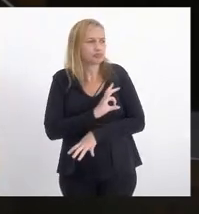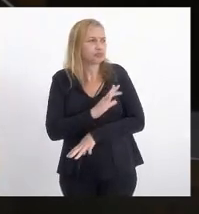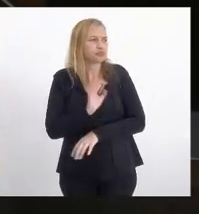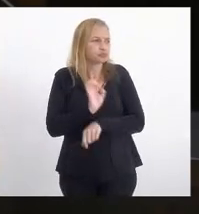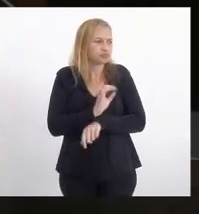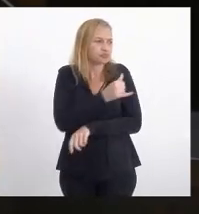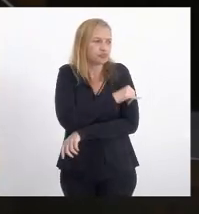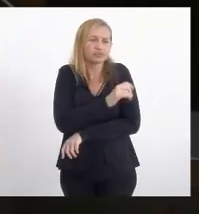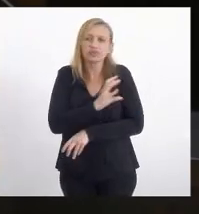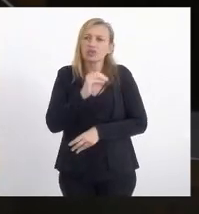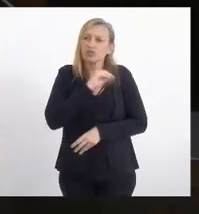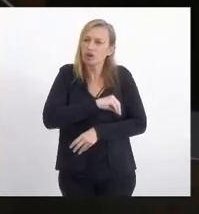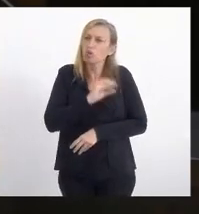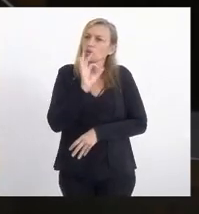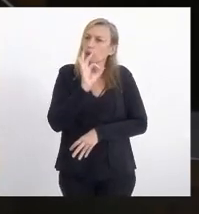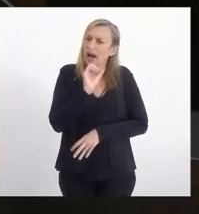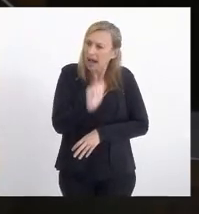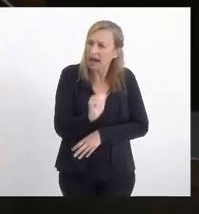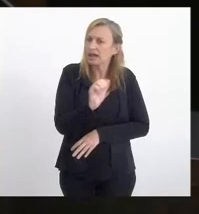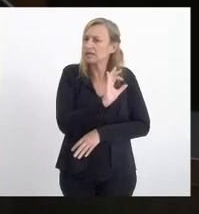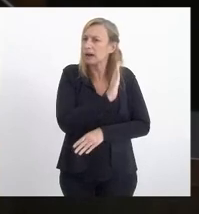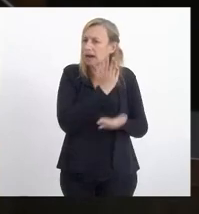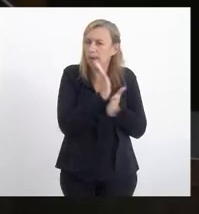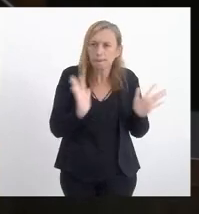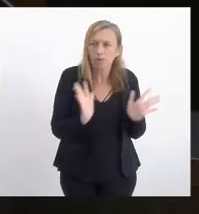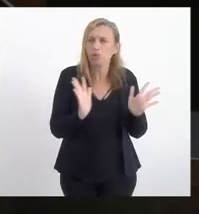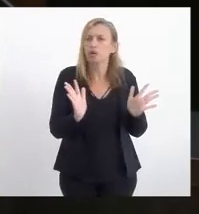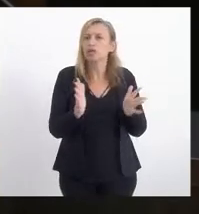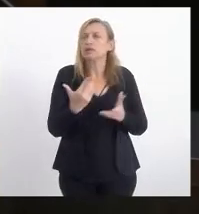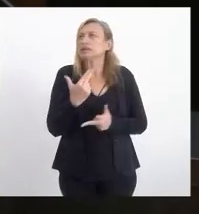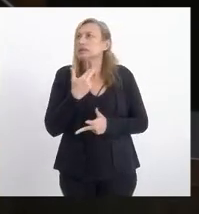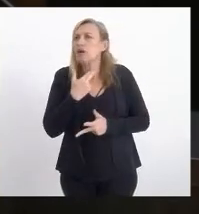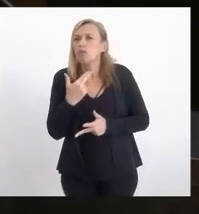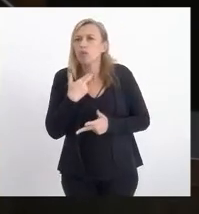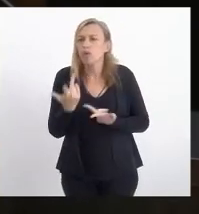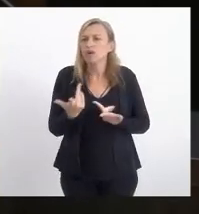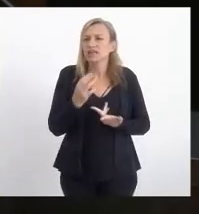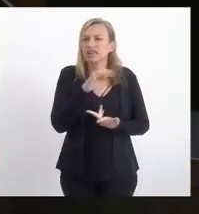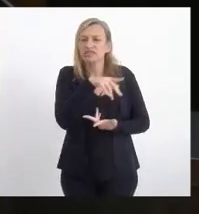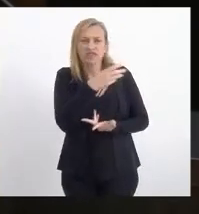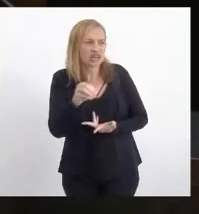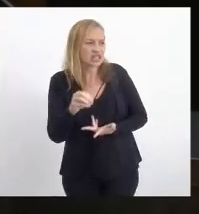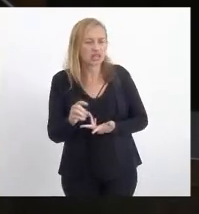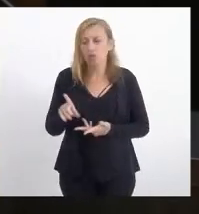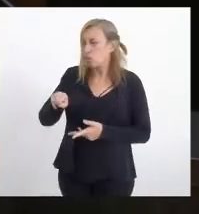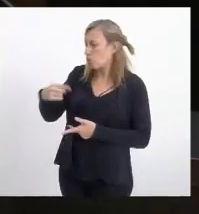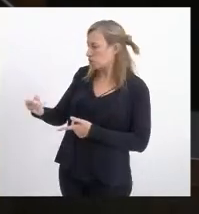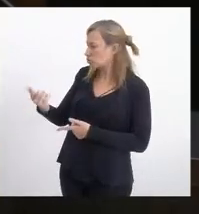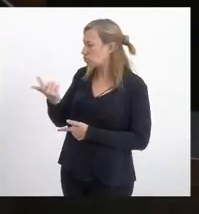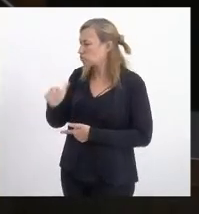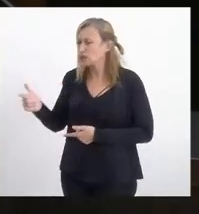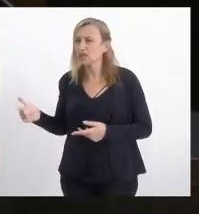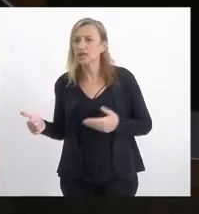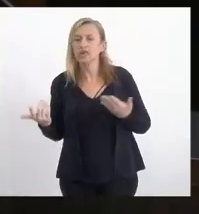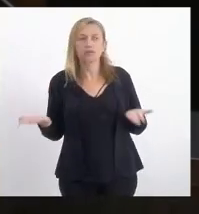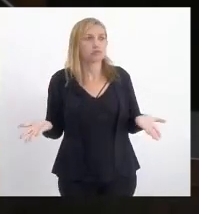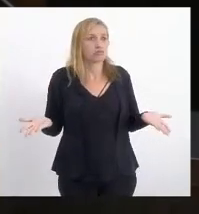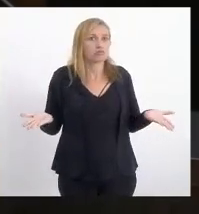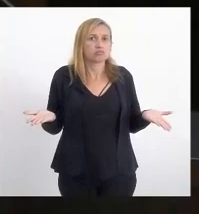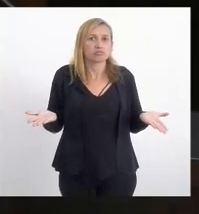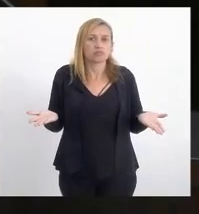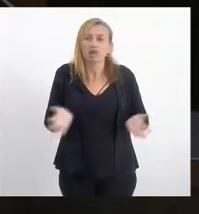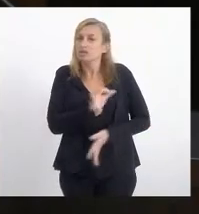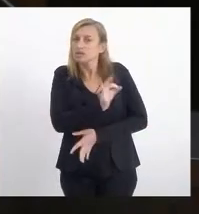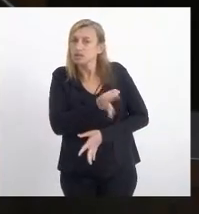estado do Rio de Janeiro ganha x. e não pode um tem gratificação outro não tem aí ele